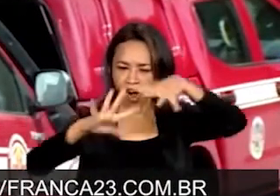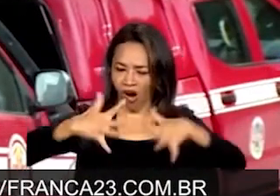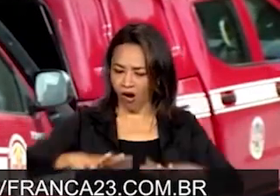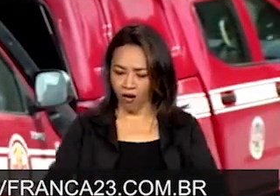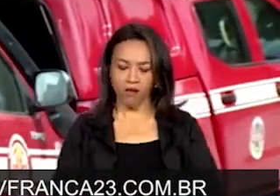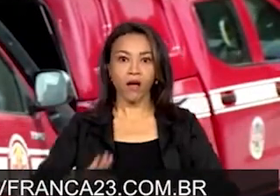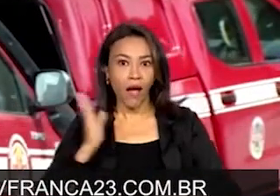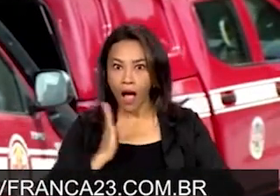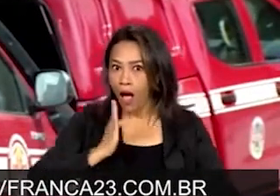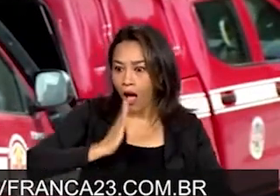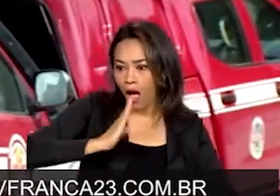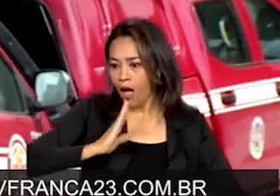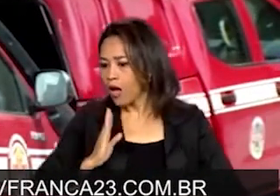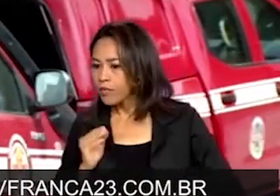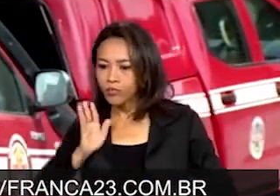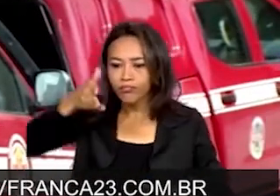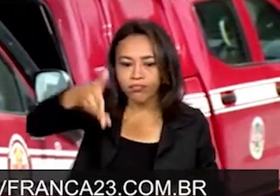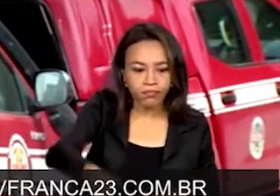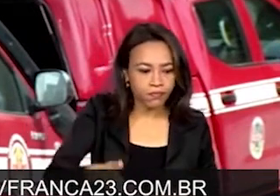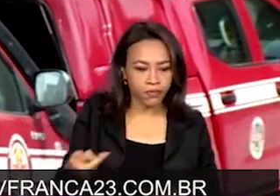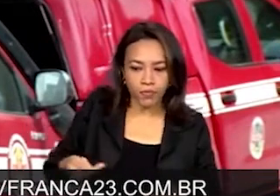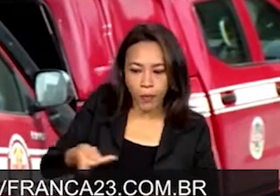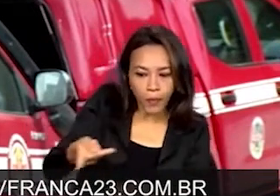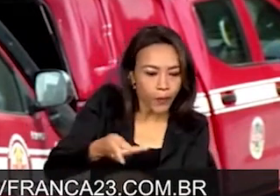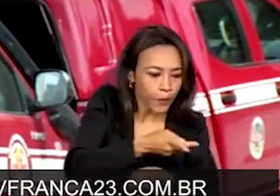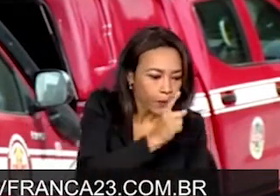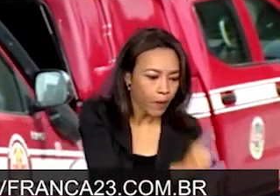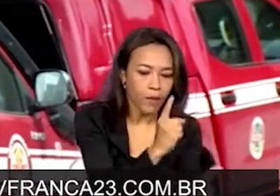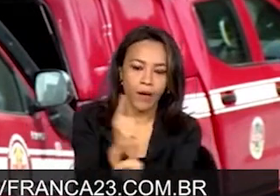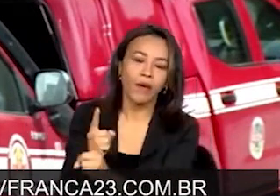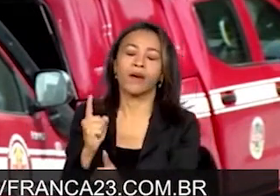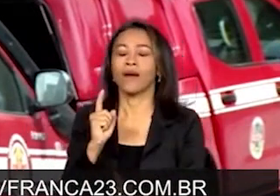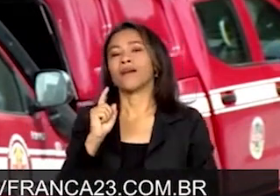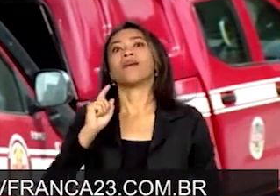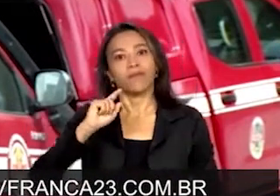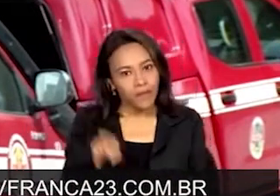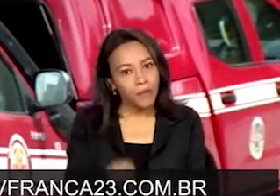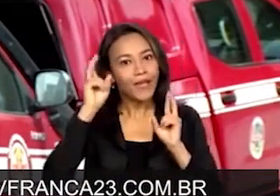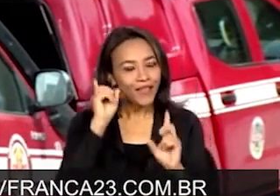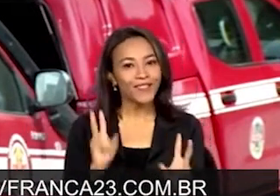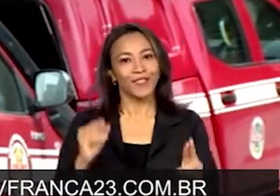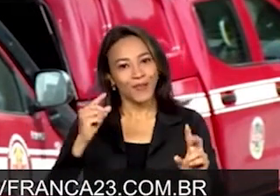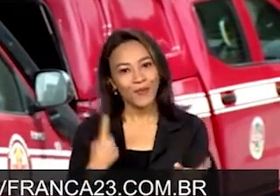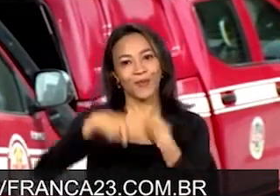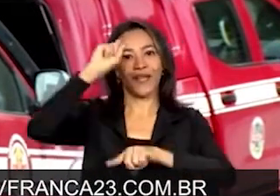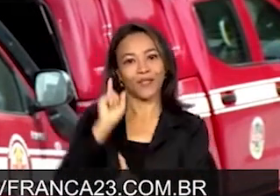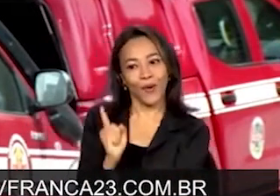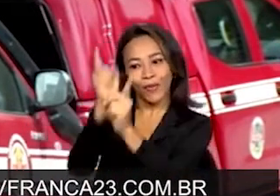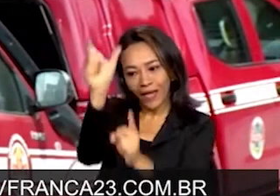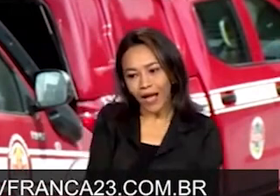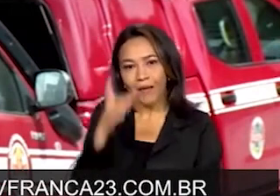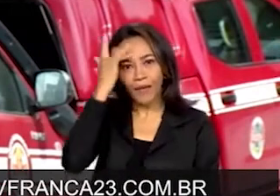colapsadas. Quanto mais rápido o deslocamento, quanto mais rápida a disposição das equipes em campo, maior a probabilidade de sucesso da localização